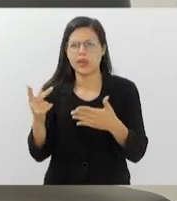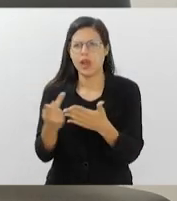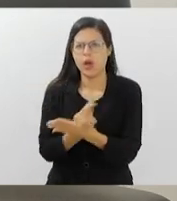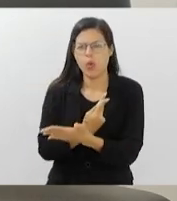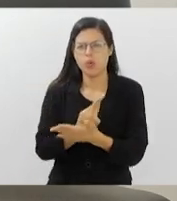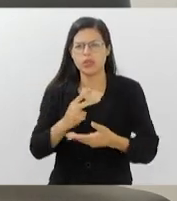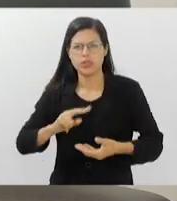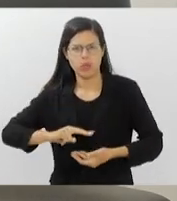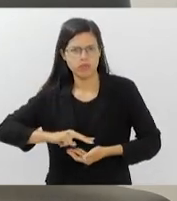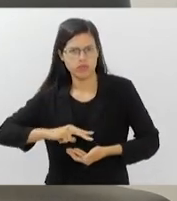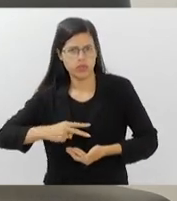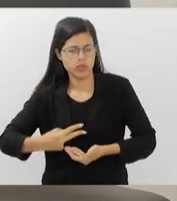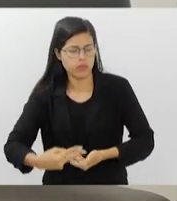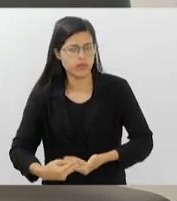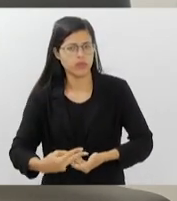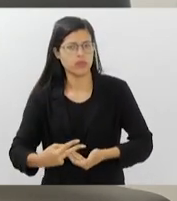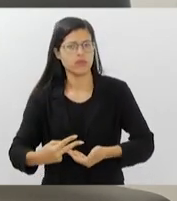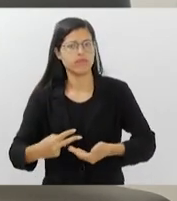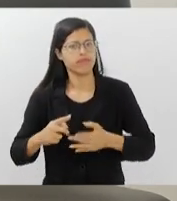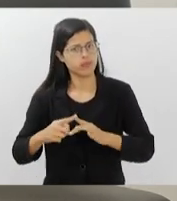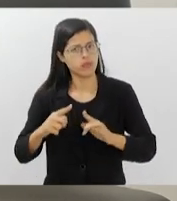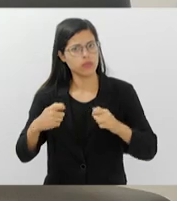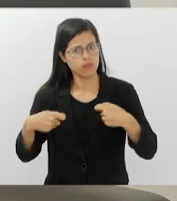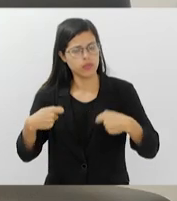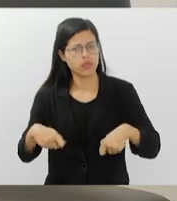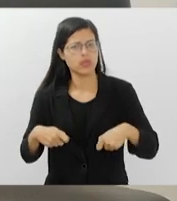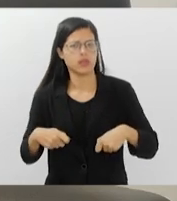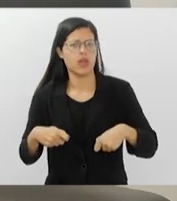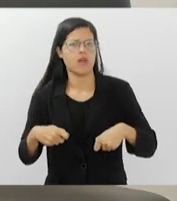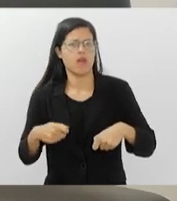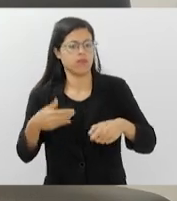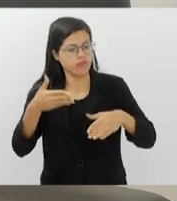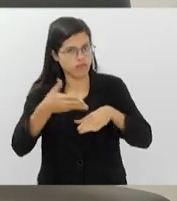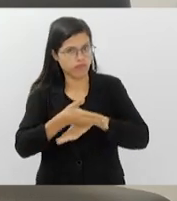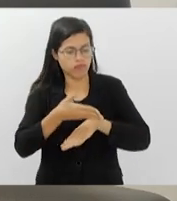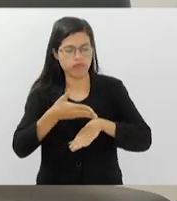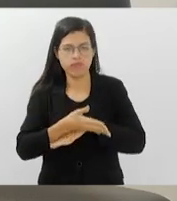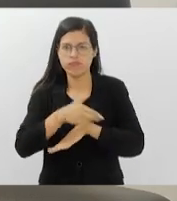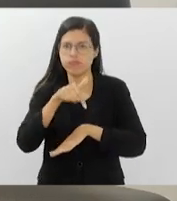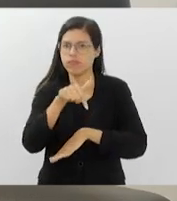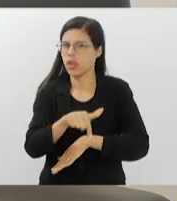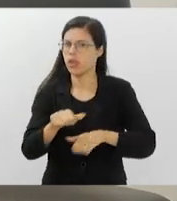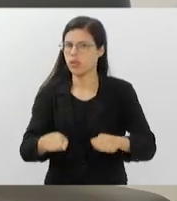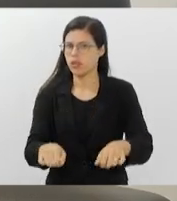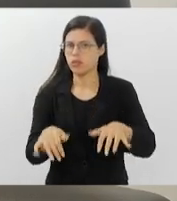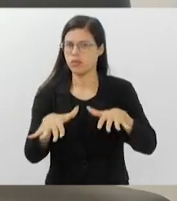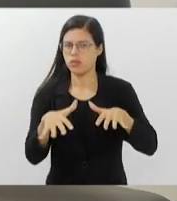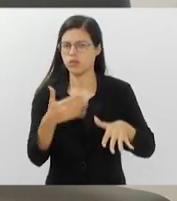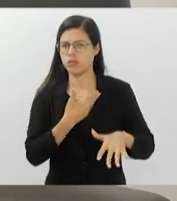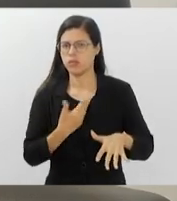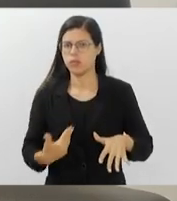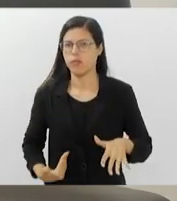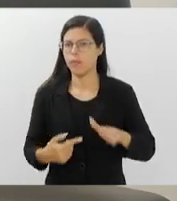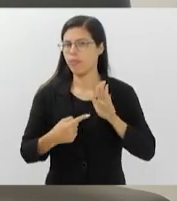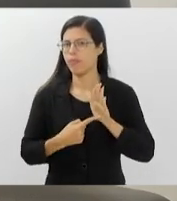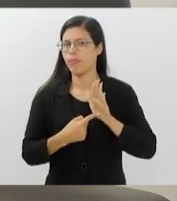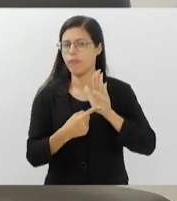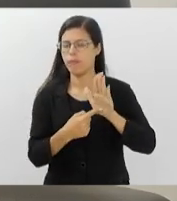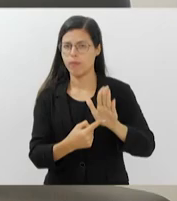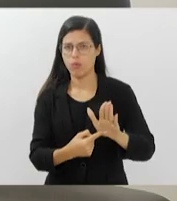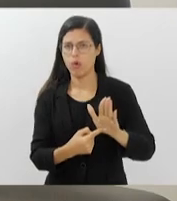mais do que nunca ela deveria ter vindo aqui porque isso reflete né o descaso da